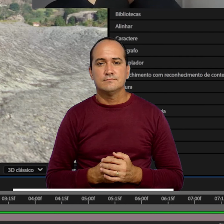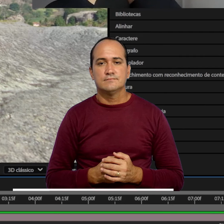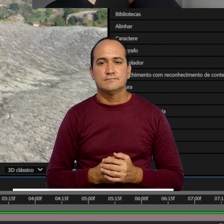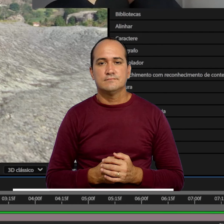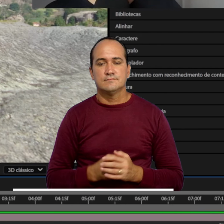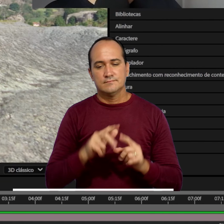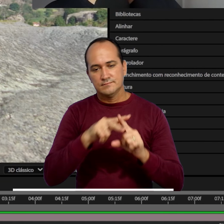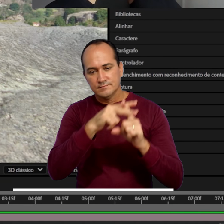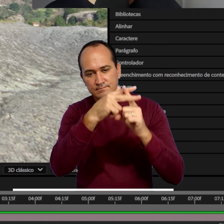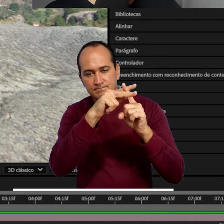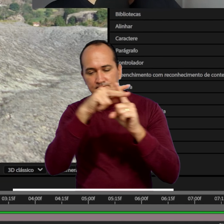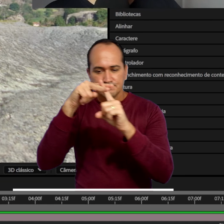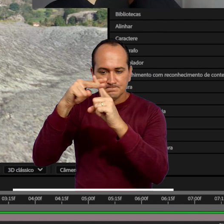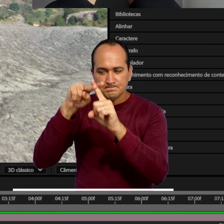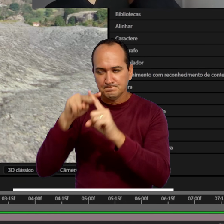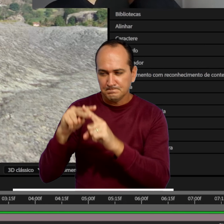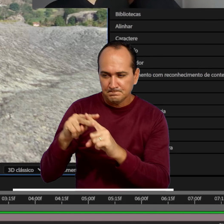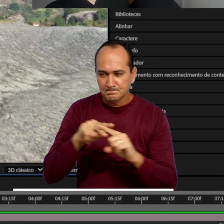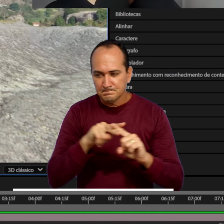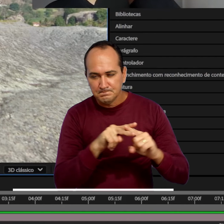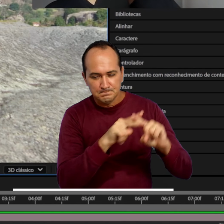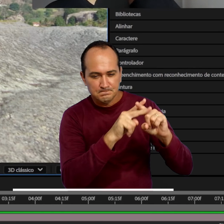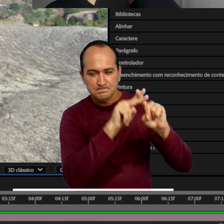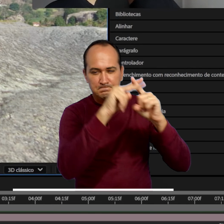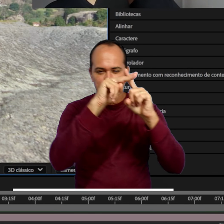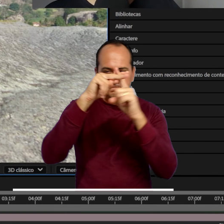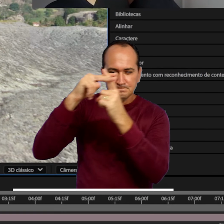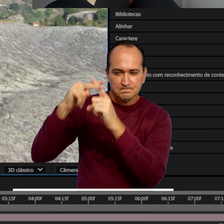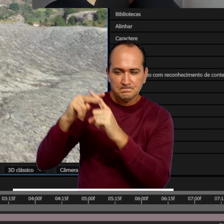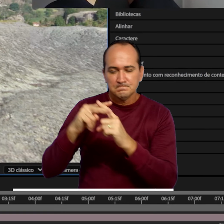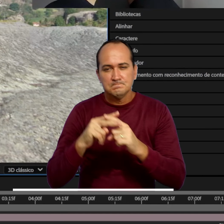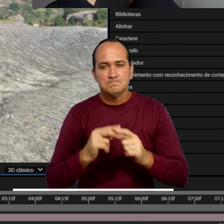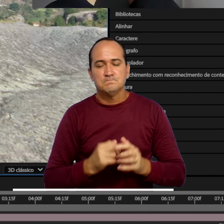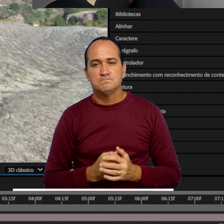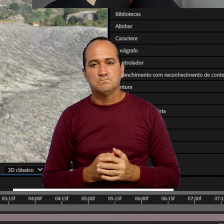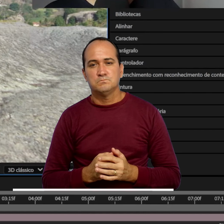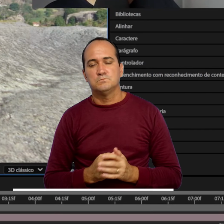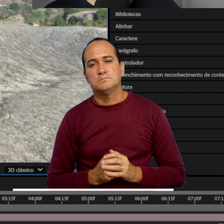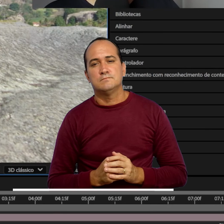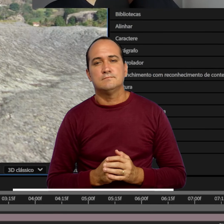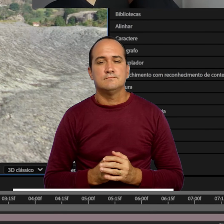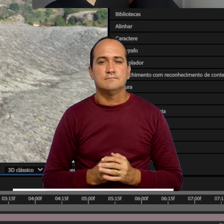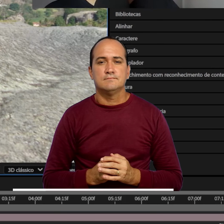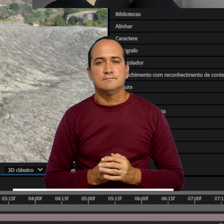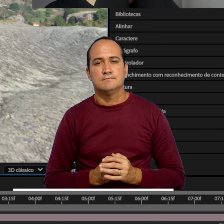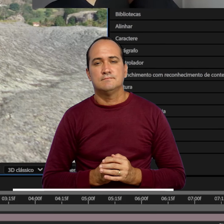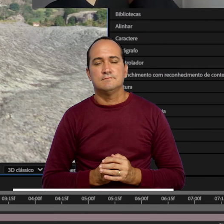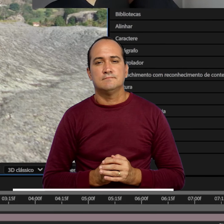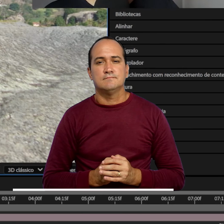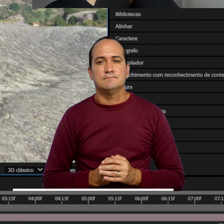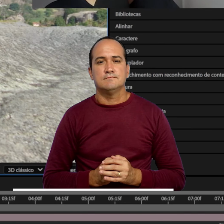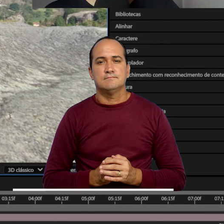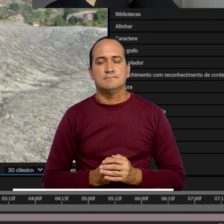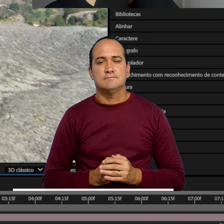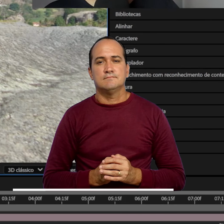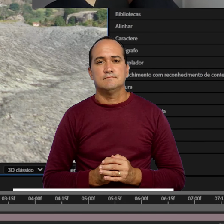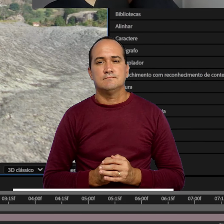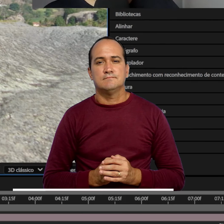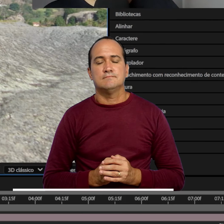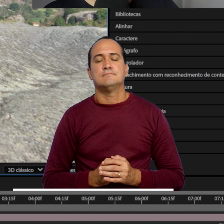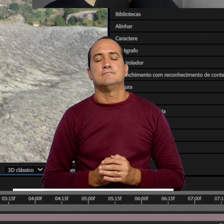só ajustar um pouco essa minha máscara, porque eu acabei cortando demais, cortou o rabinho do bichinho aqui.